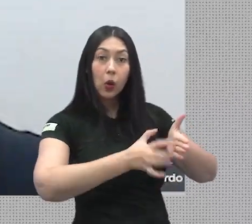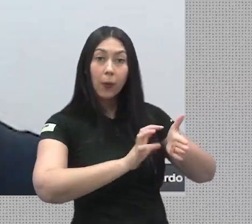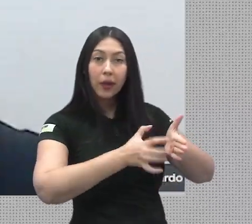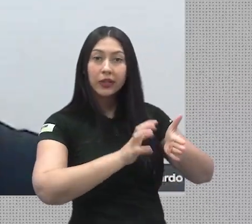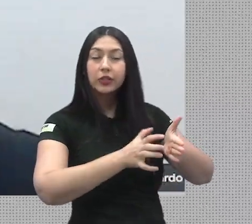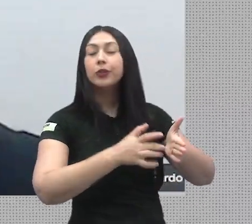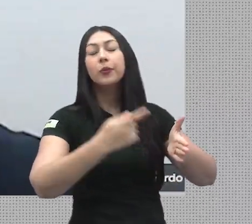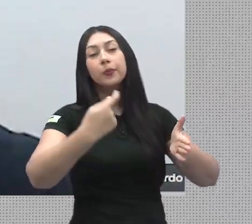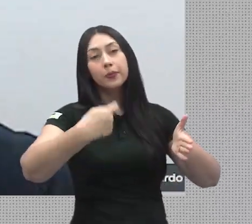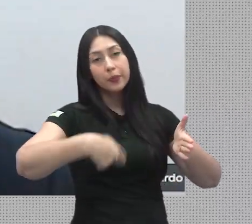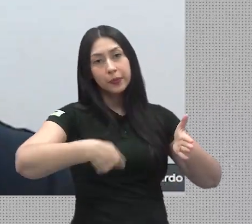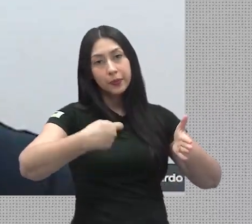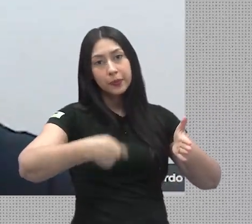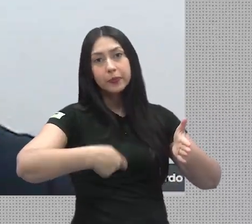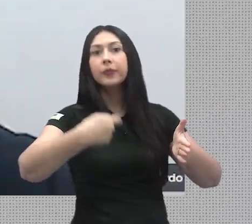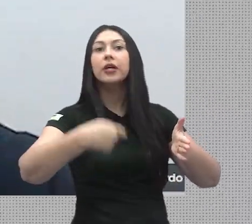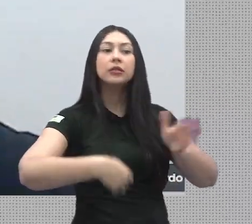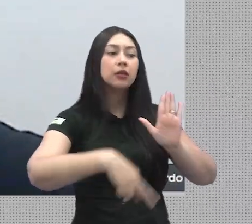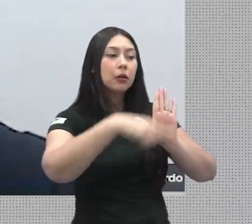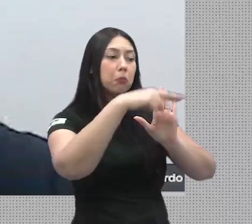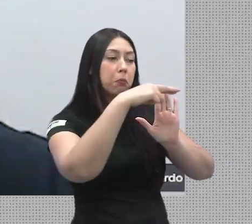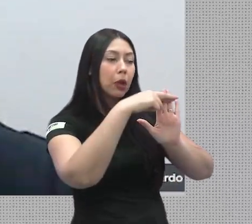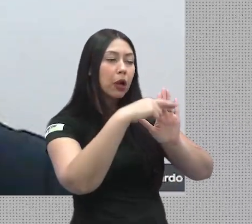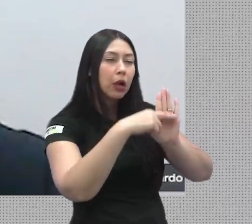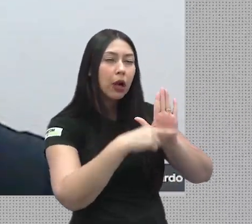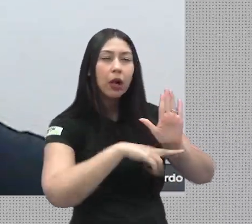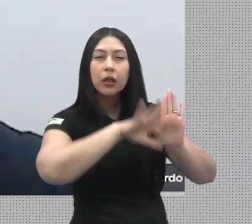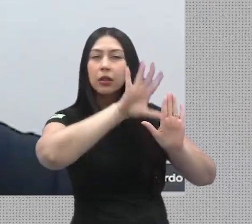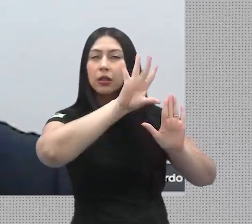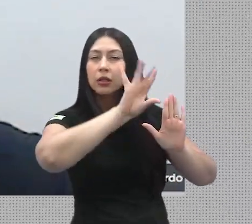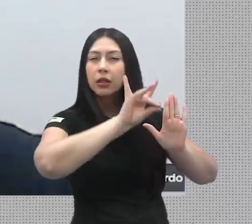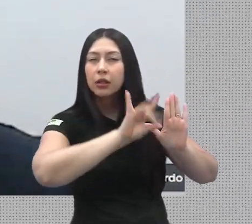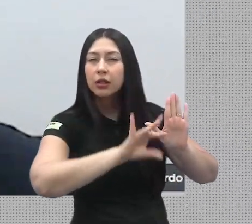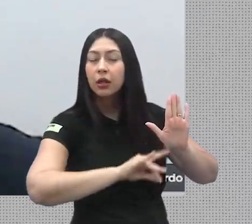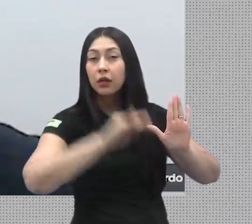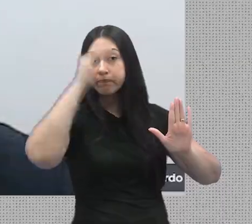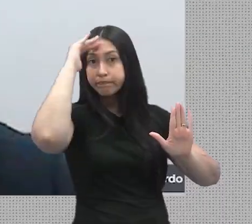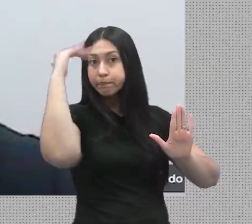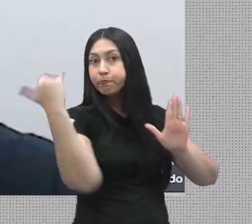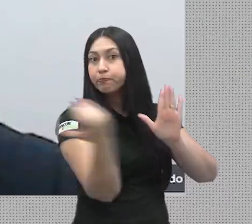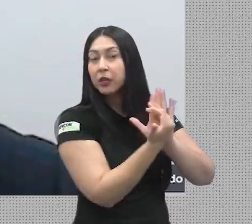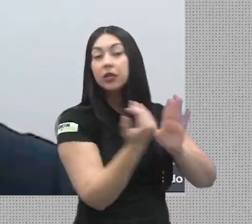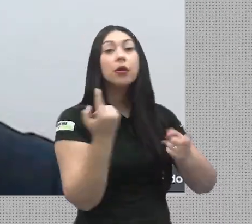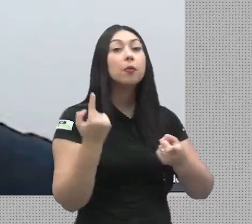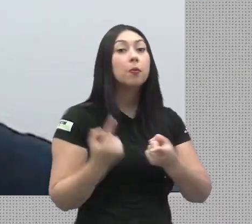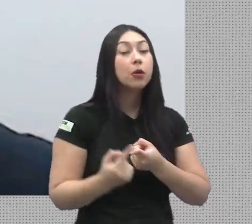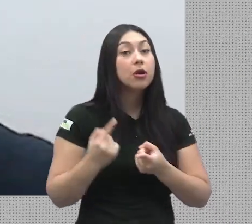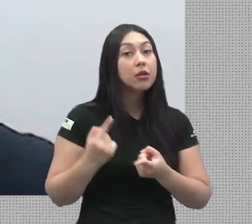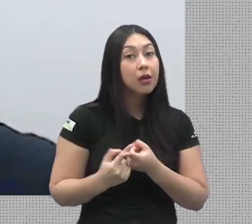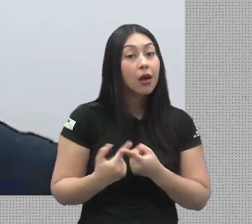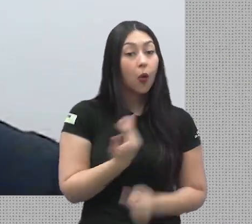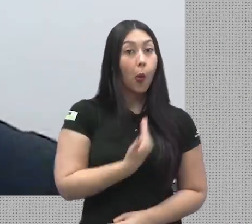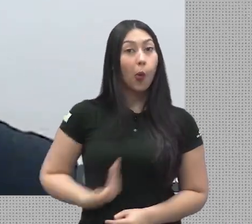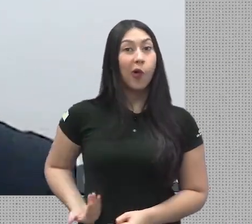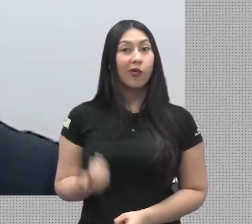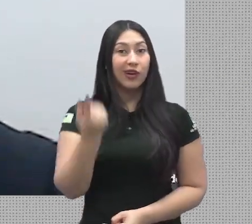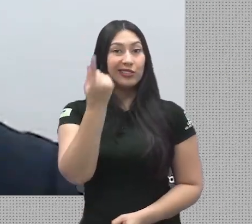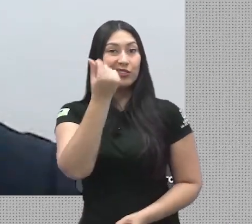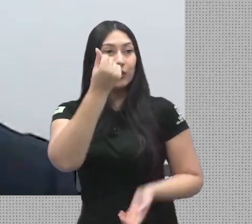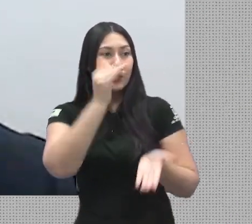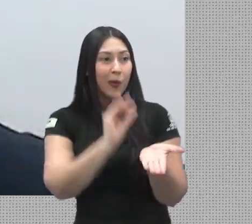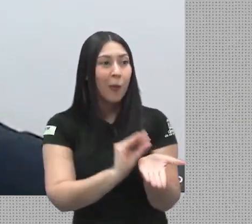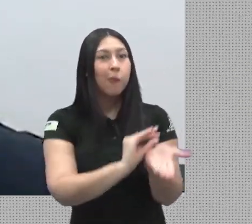para ele sobreviver, ele tem que atender uma série de requisitos. Uma vez que ele recebe